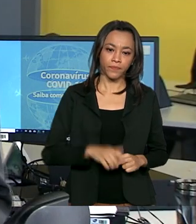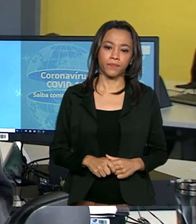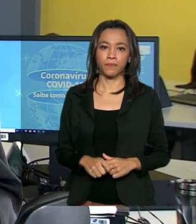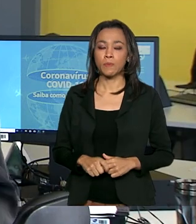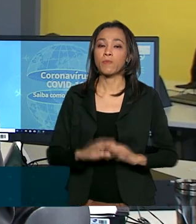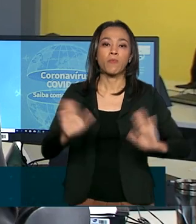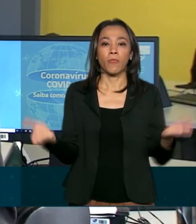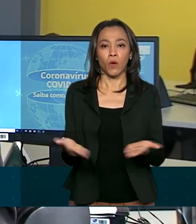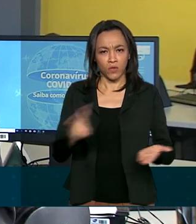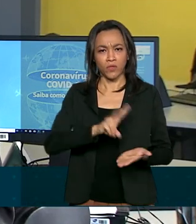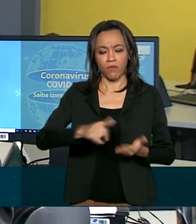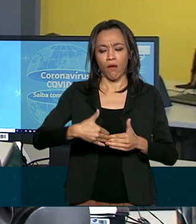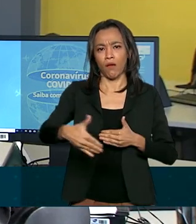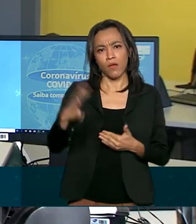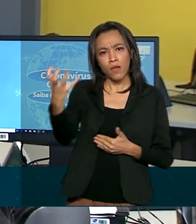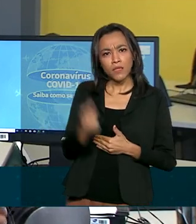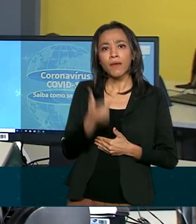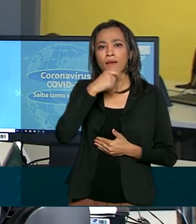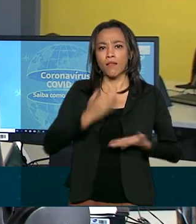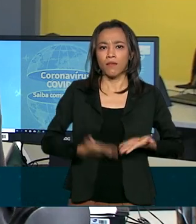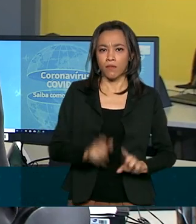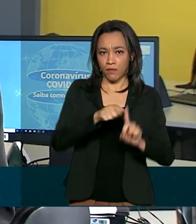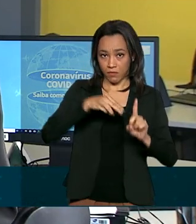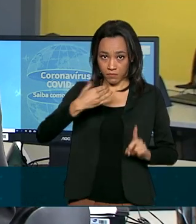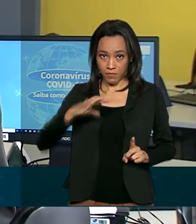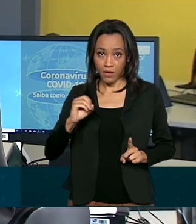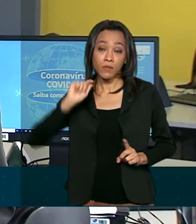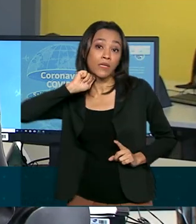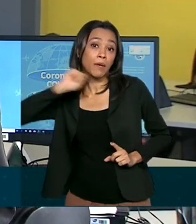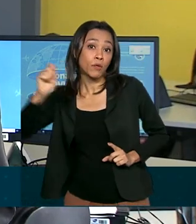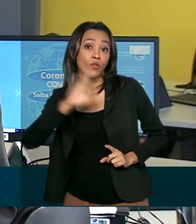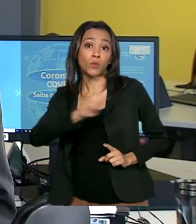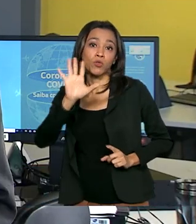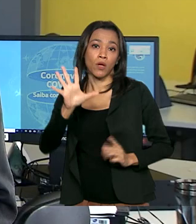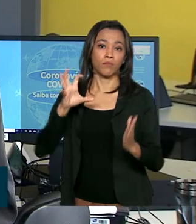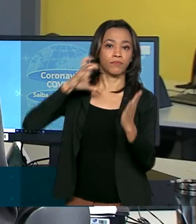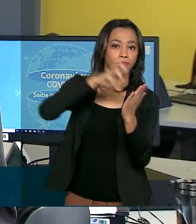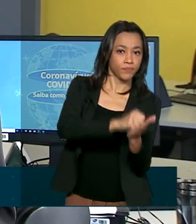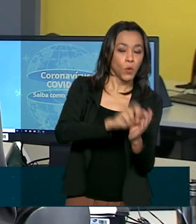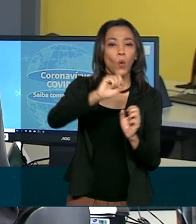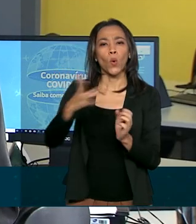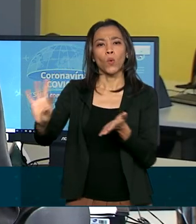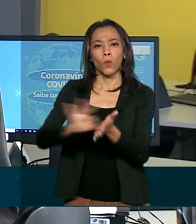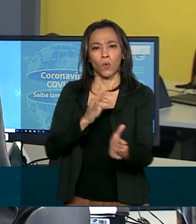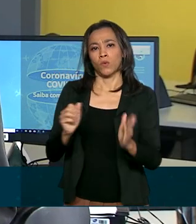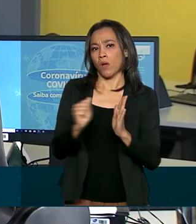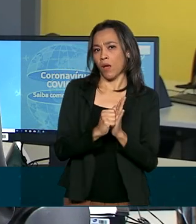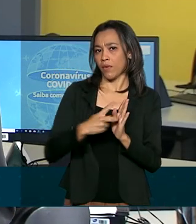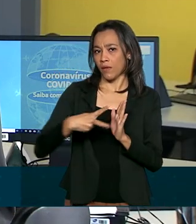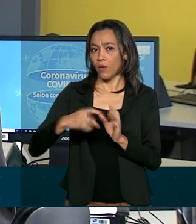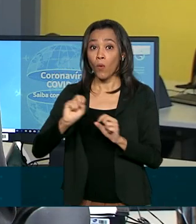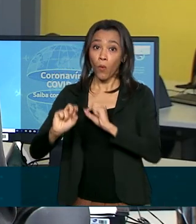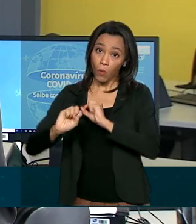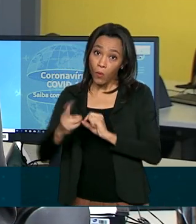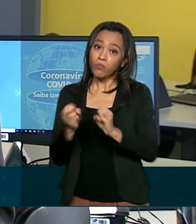Hoje vão receber trabalhadores nascidos em março e abril que estão no cadastro único ou se inscreveram pelo site ou aplicativo. Os